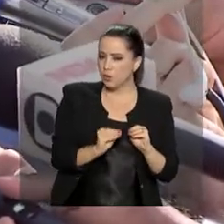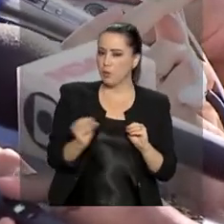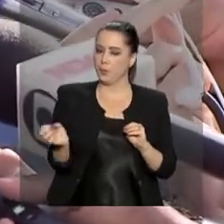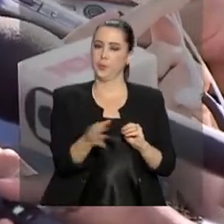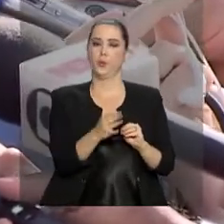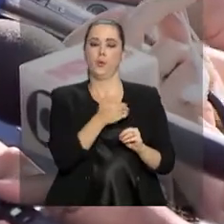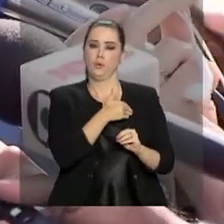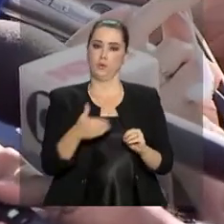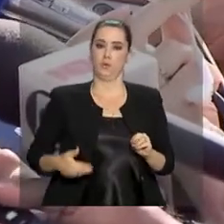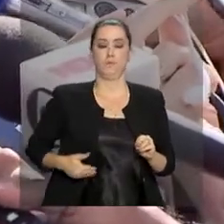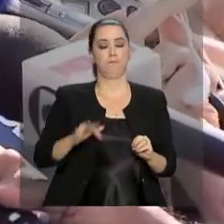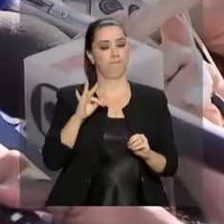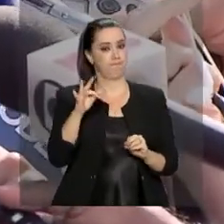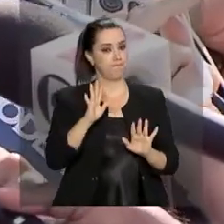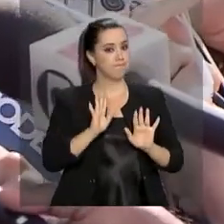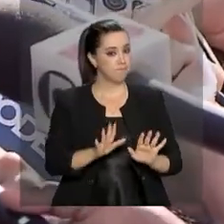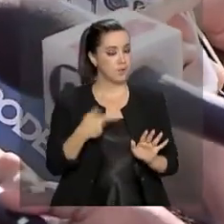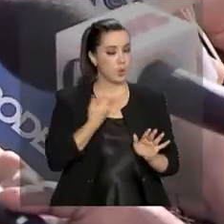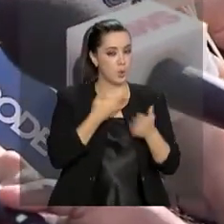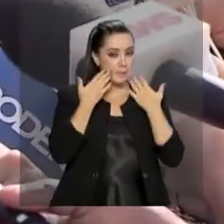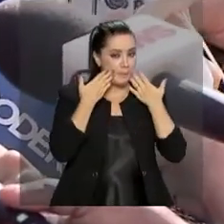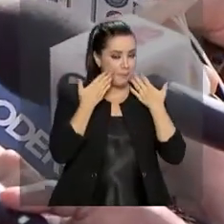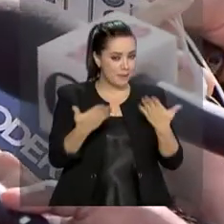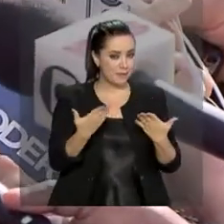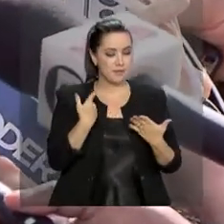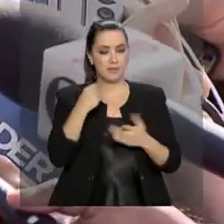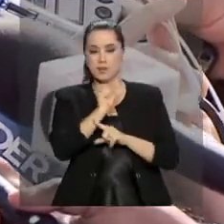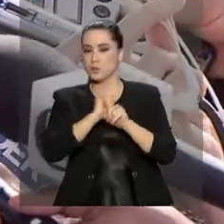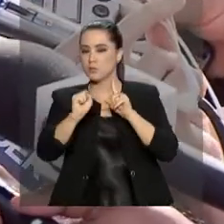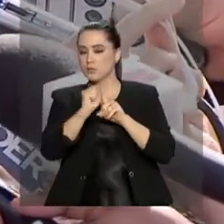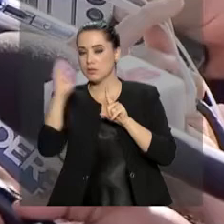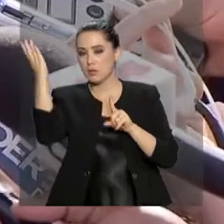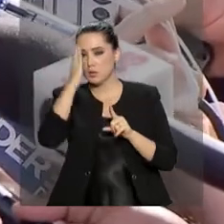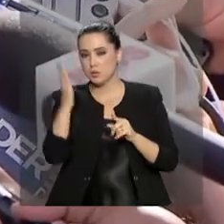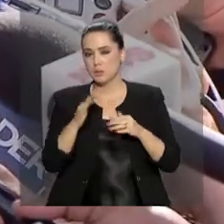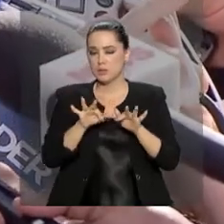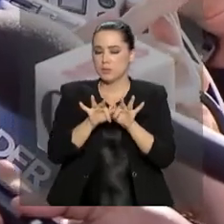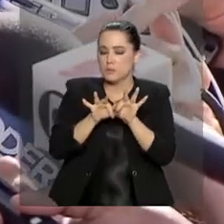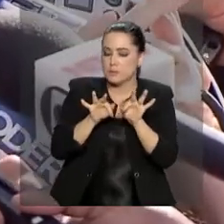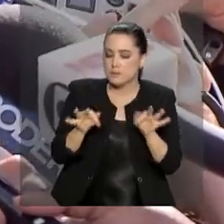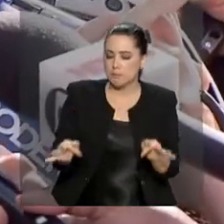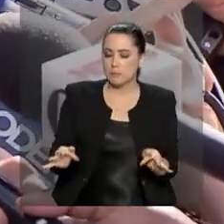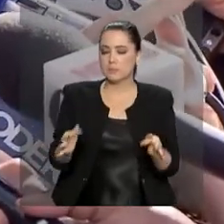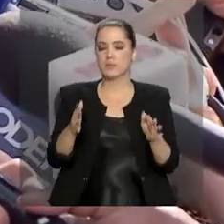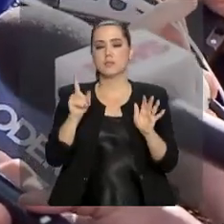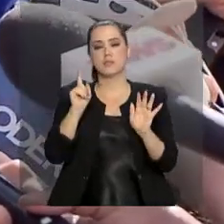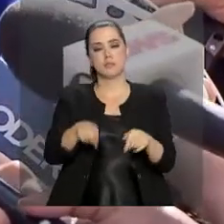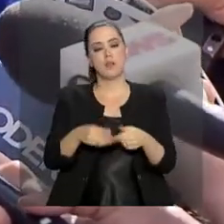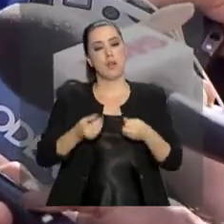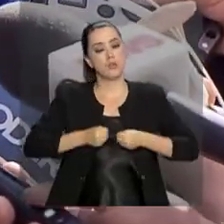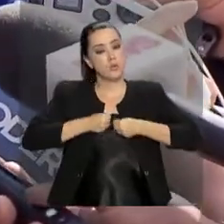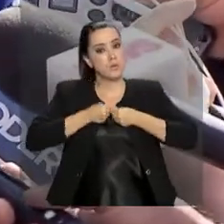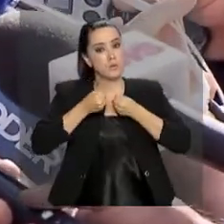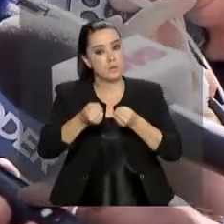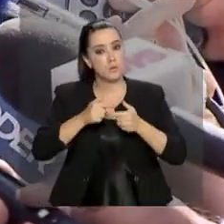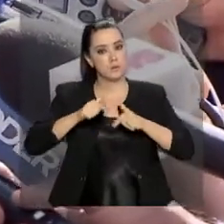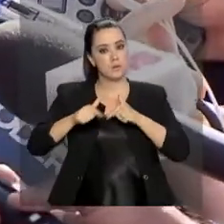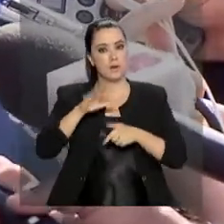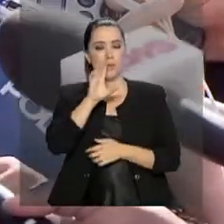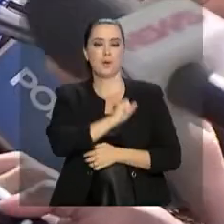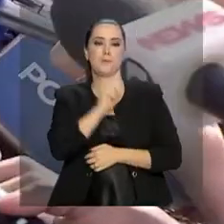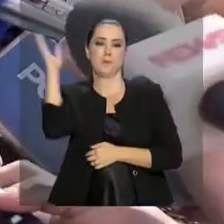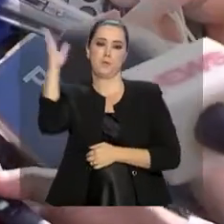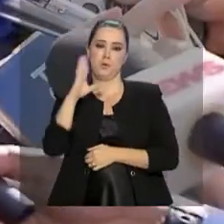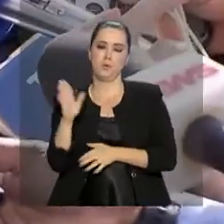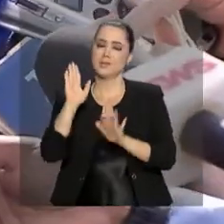novo governo eo que nós queremos apresentar à sociedade brasileira com humildade o fruto de muita dedicação muito trabalho muito amor pelo